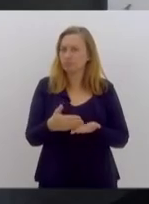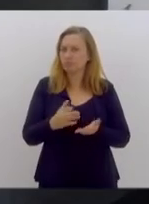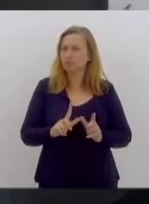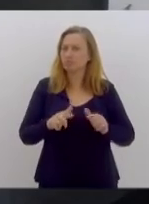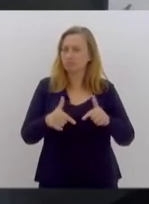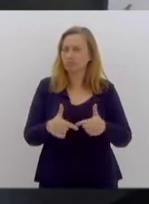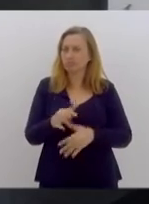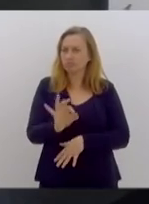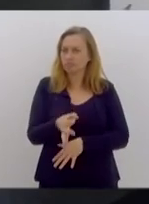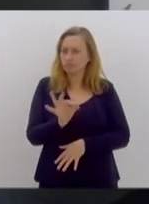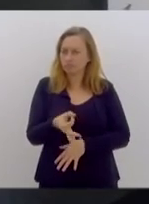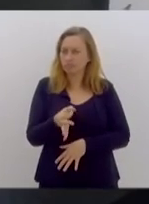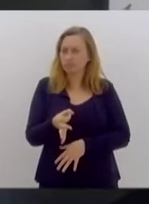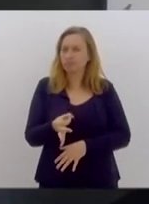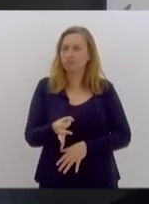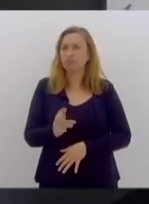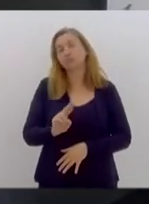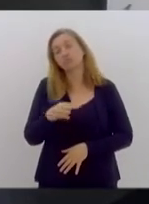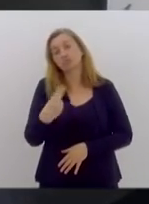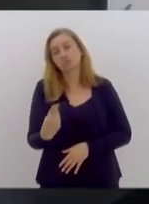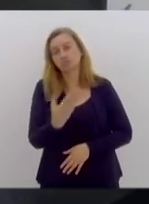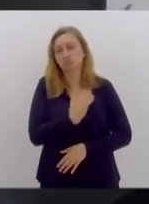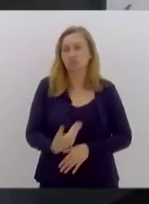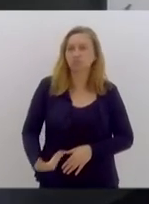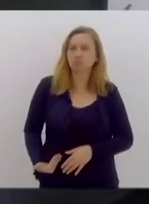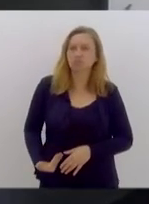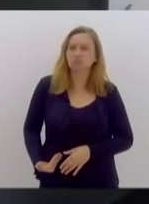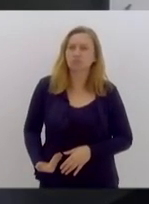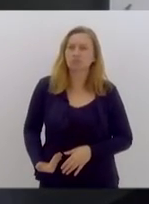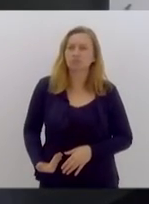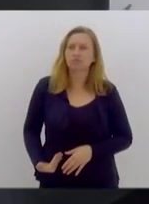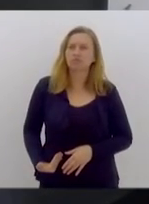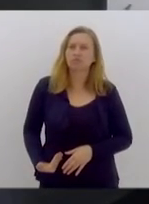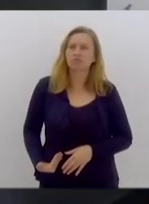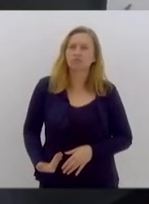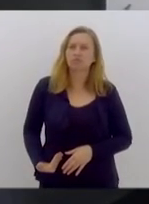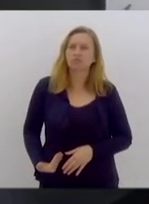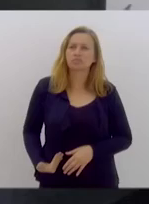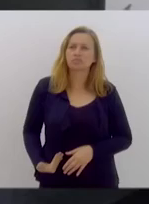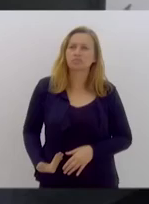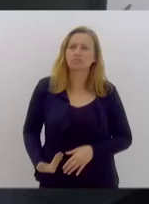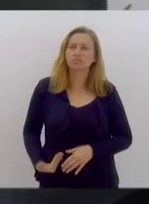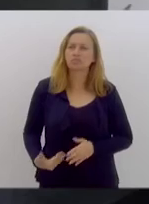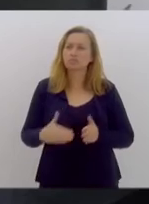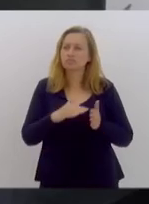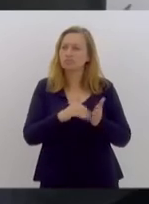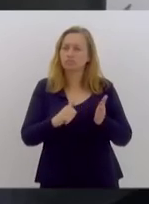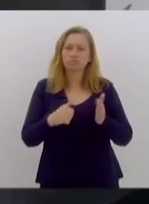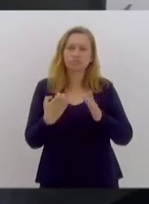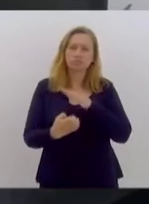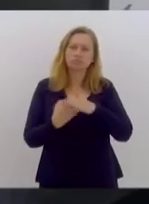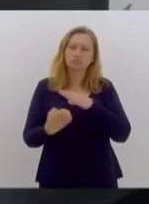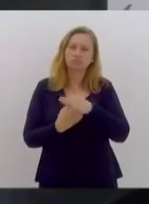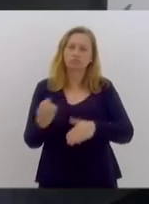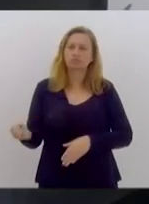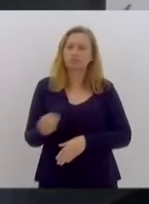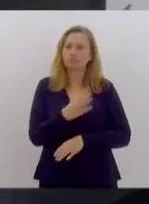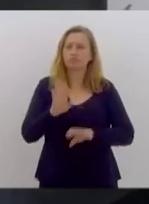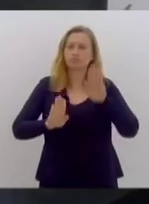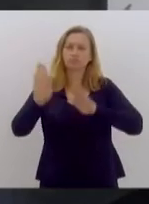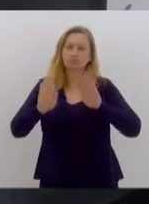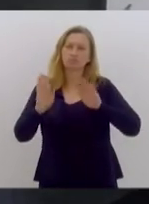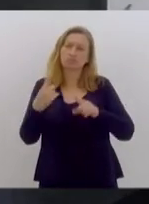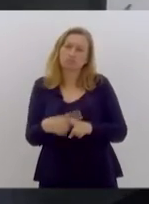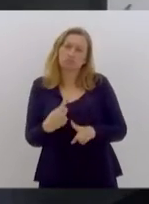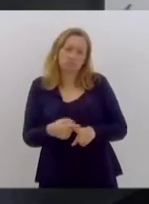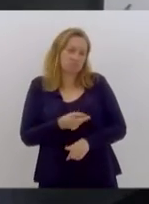definitivamente correto ou então o governador faz a encampação da SuperVia ou faz uma nova licitação porque do jeito